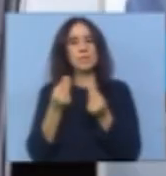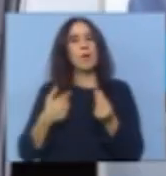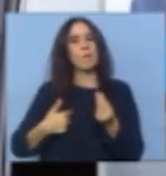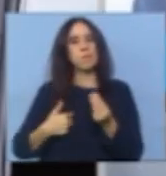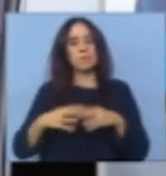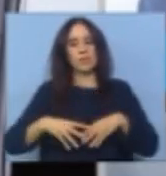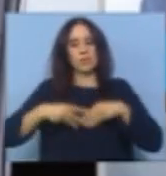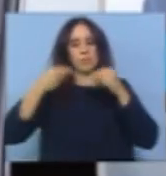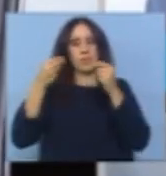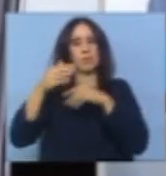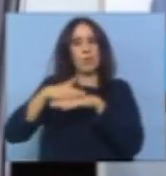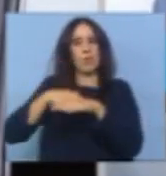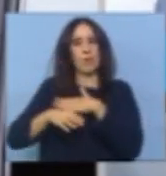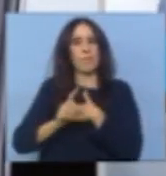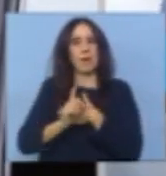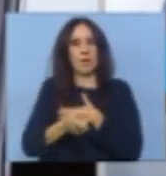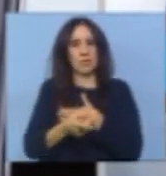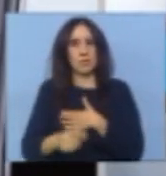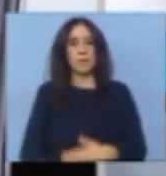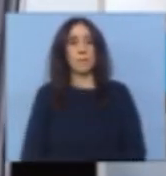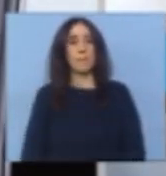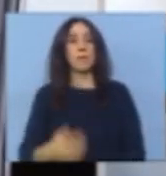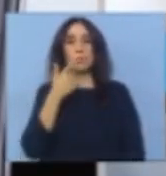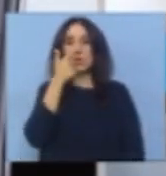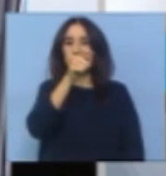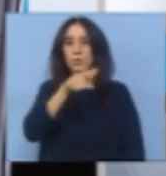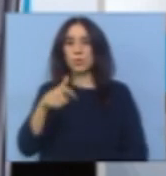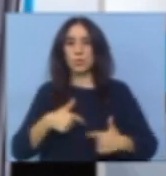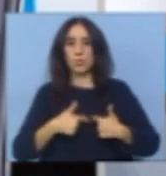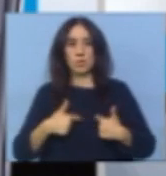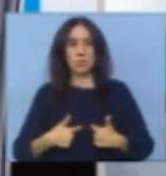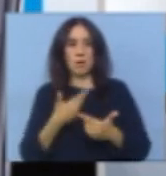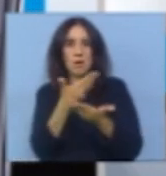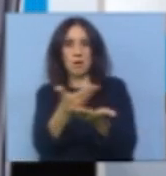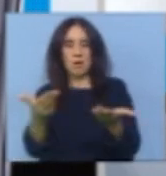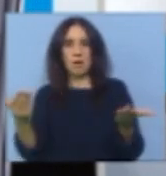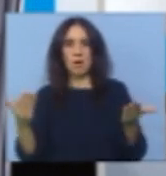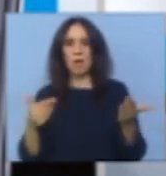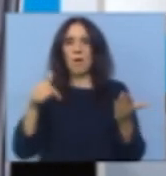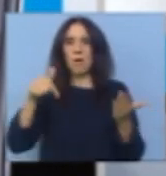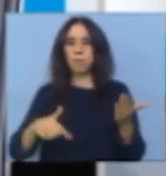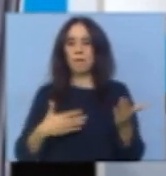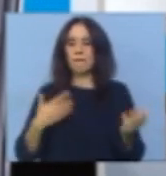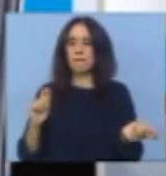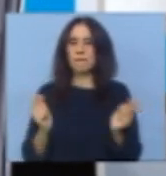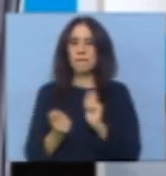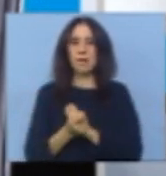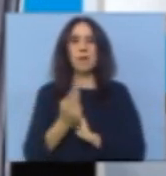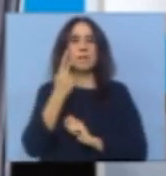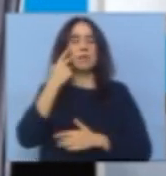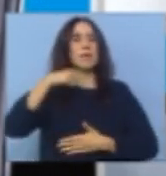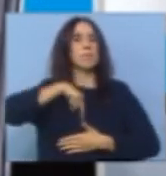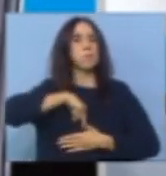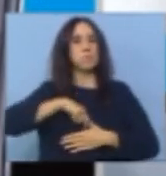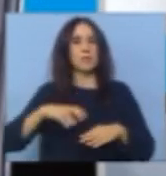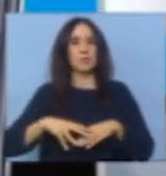do Espírito, que acontecendo no coração das pessoas, imediatamente transforma a vida interior, a vida